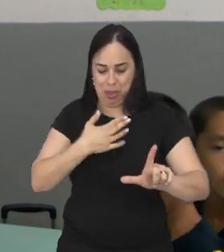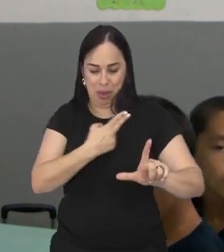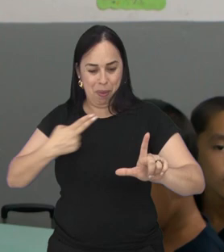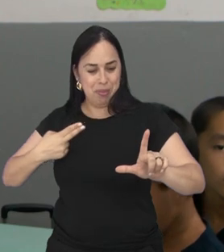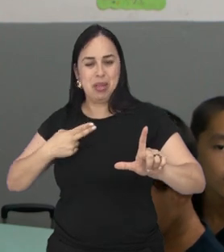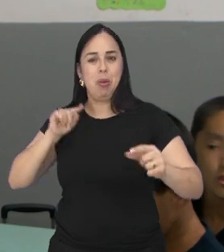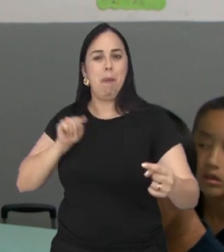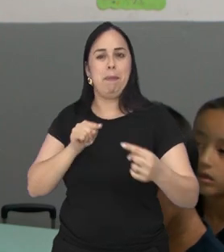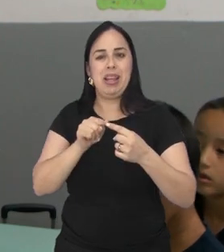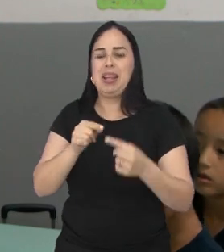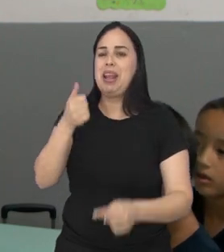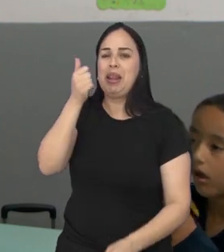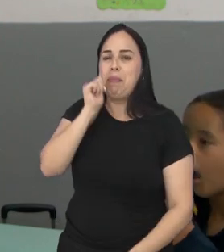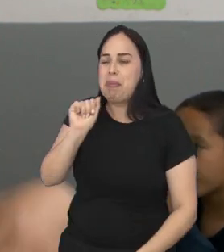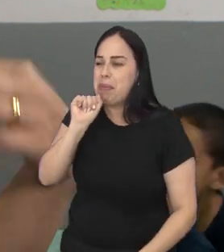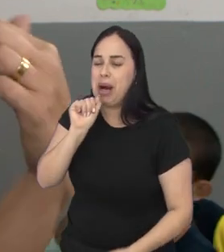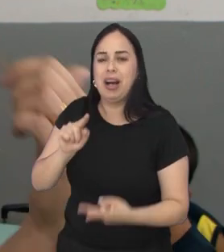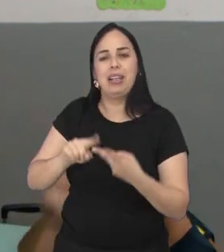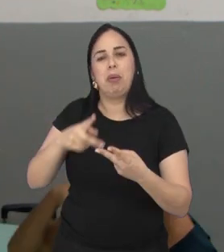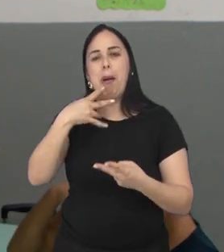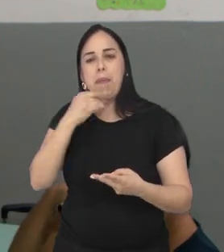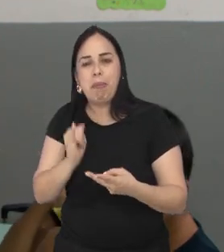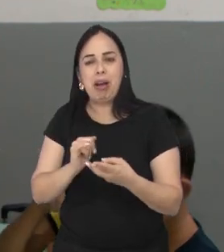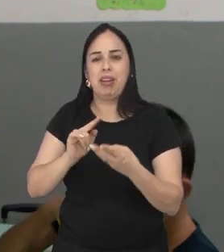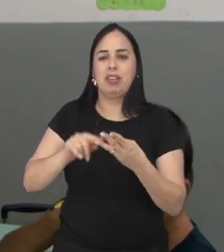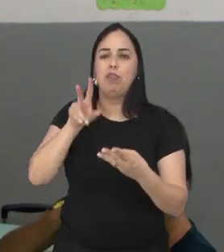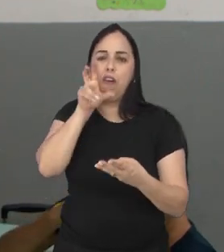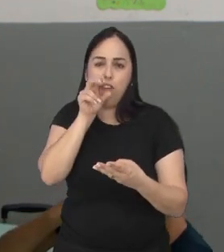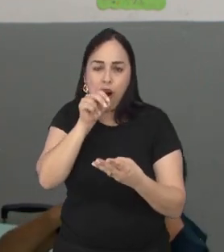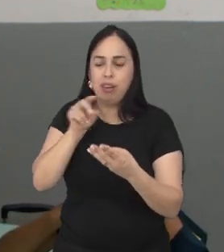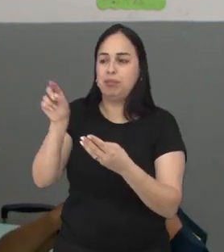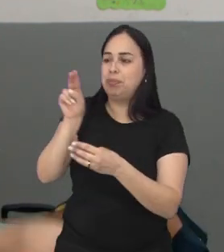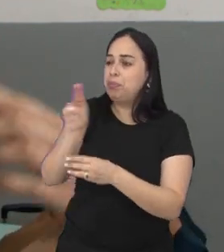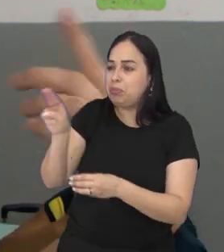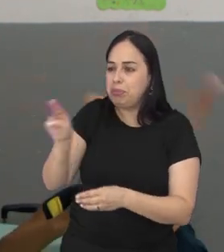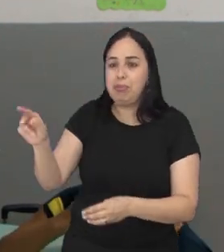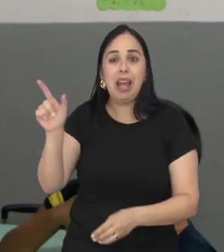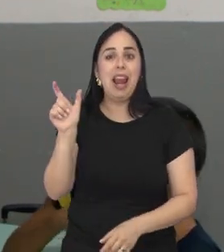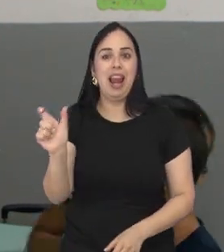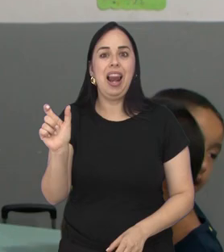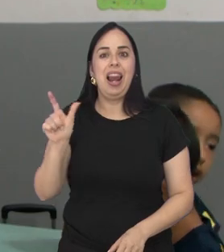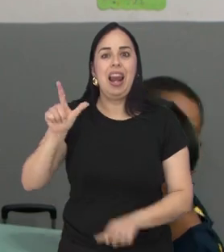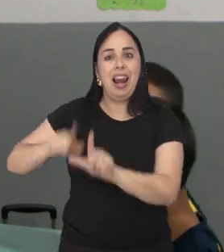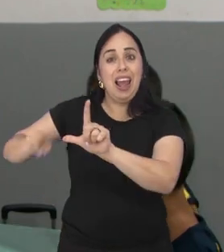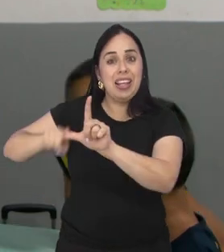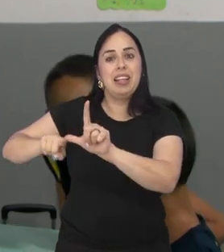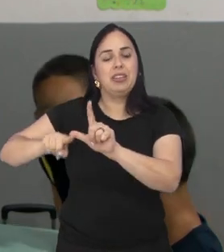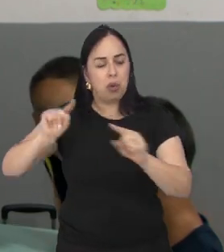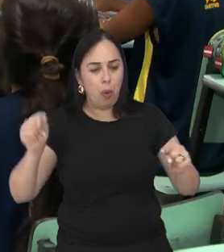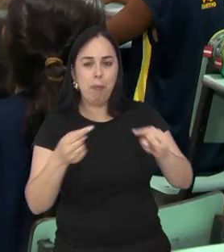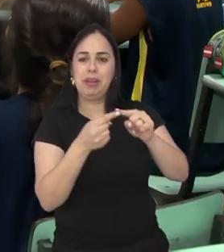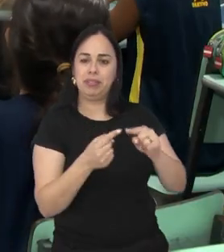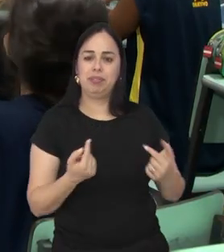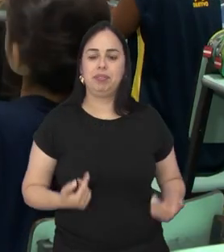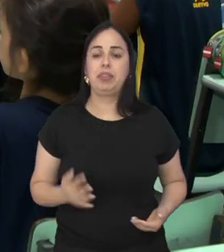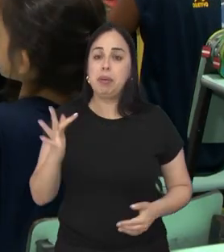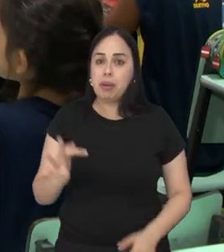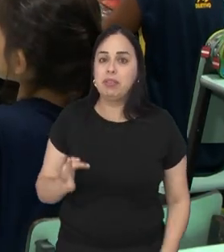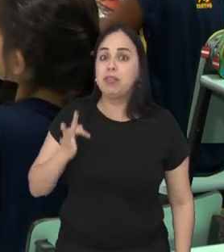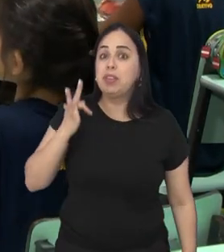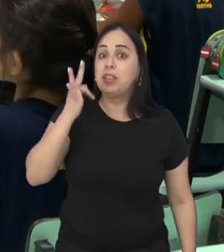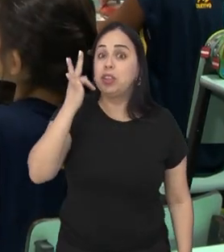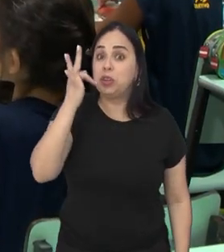letra do meu nome o nome da mamãe o nome nome do papai o nome da avó o nome de um colega e a E por aí vai e para o